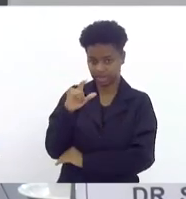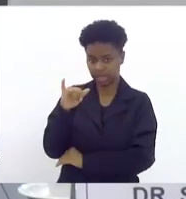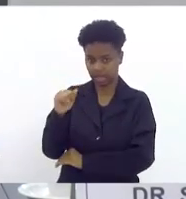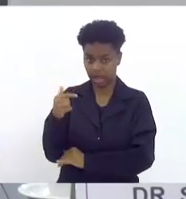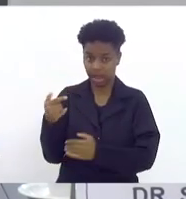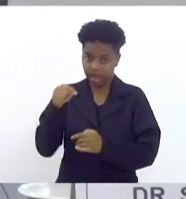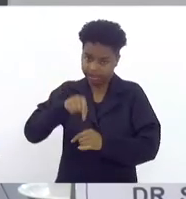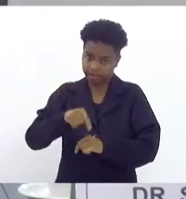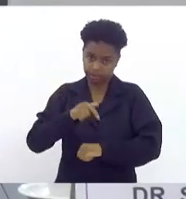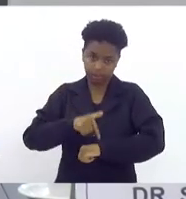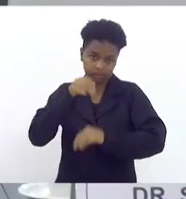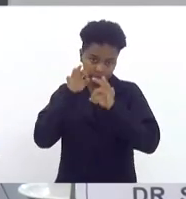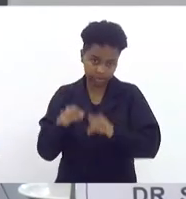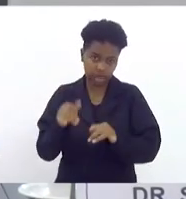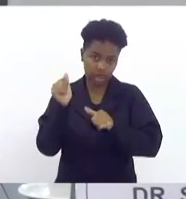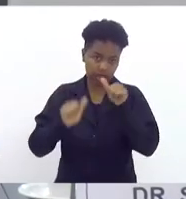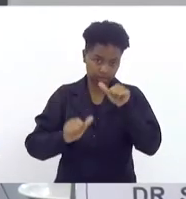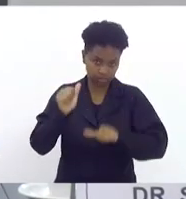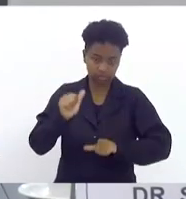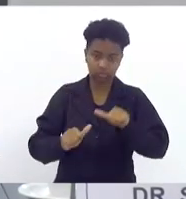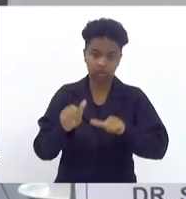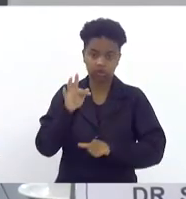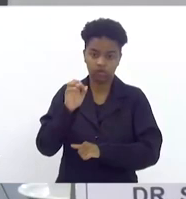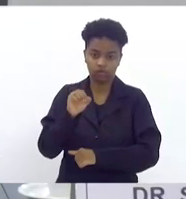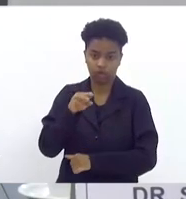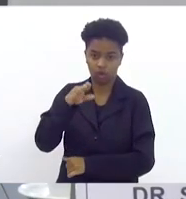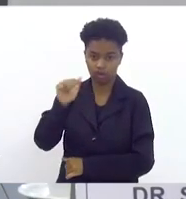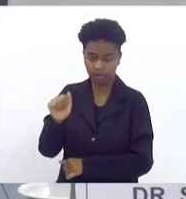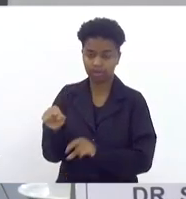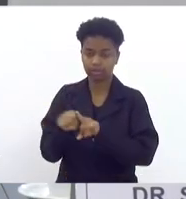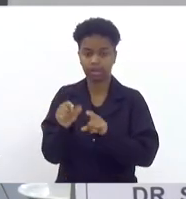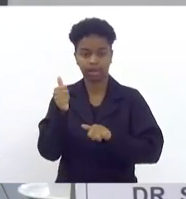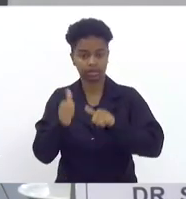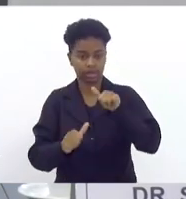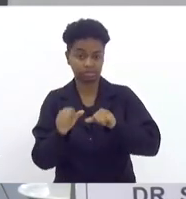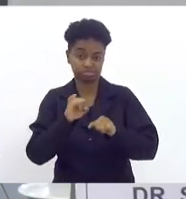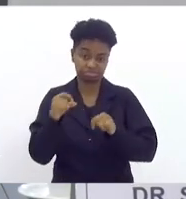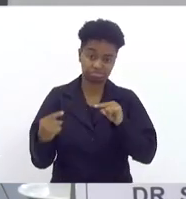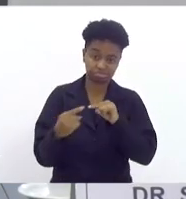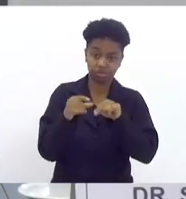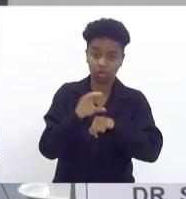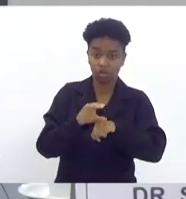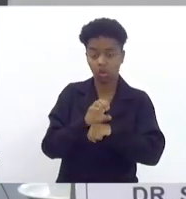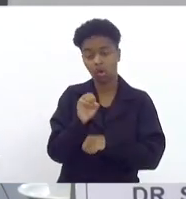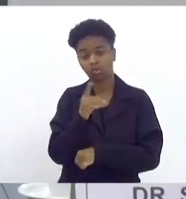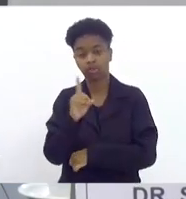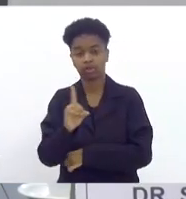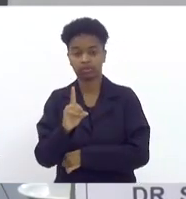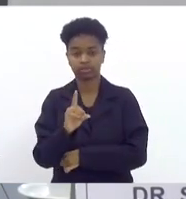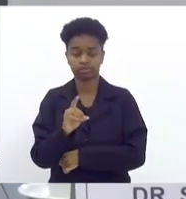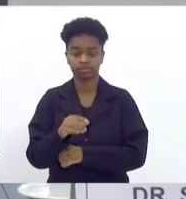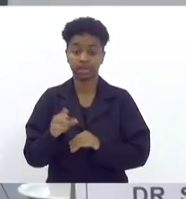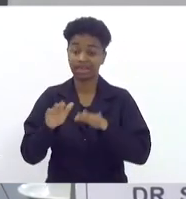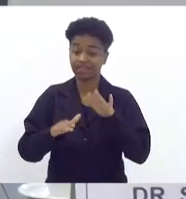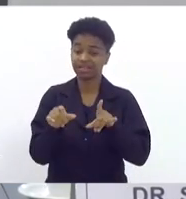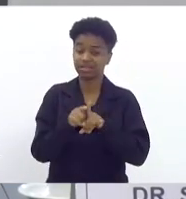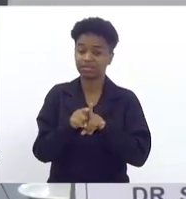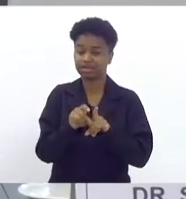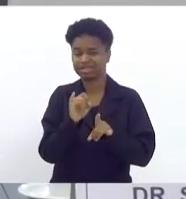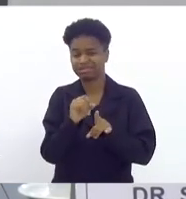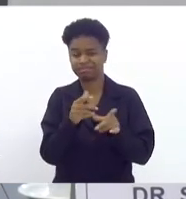fazer análise de forma, análise constitucional, às vezes até perpassar um pouco a questão do mérito,